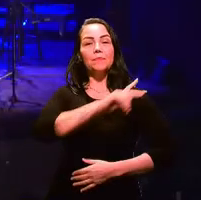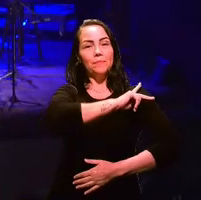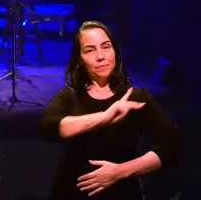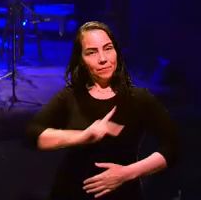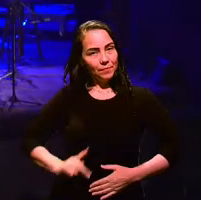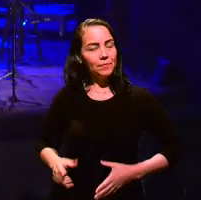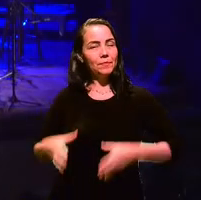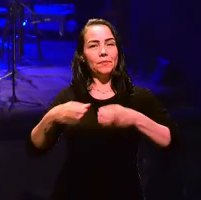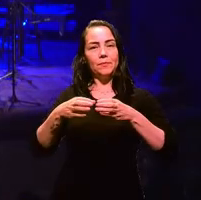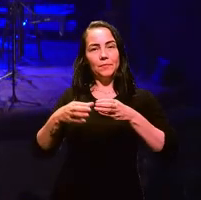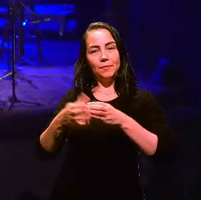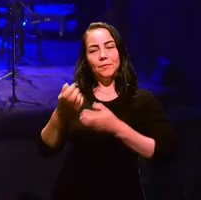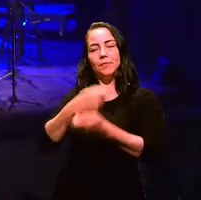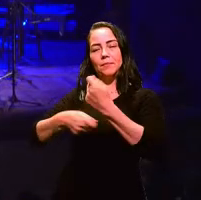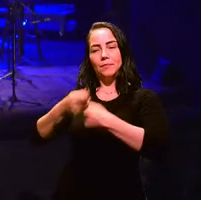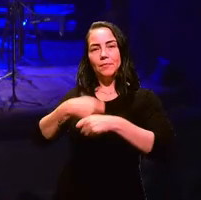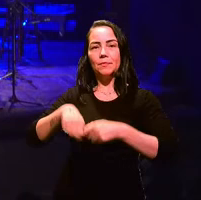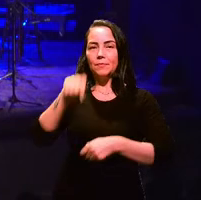José.